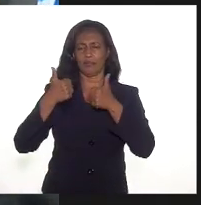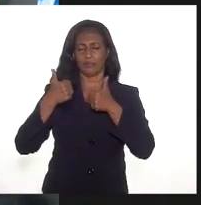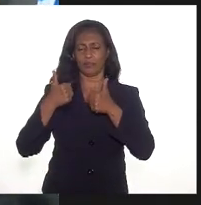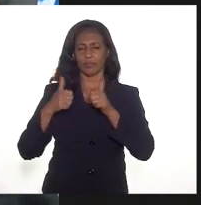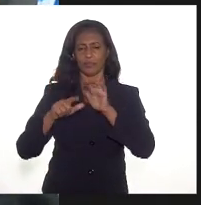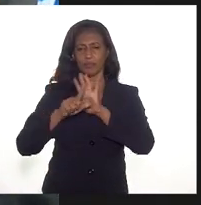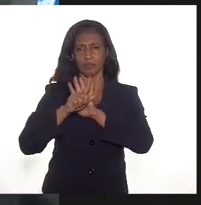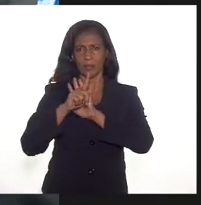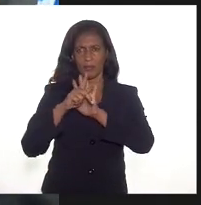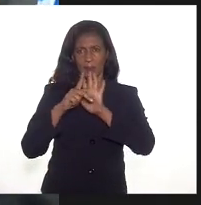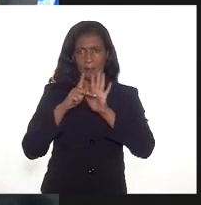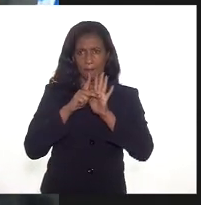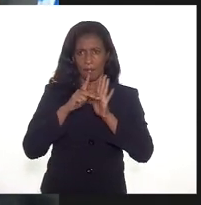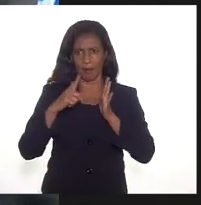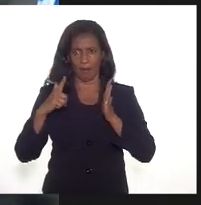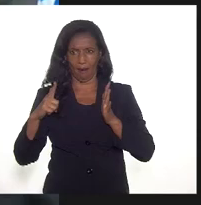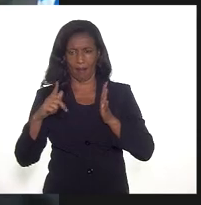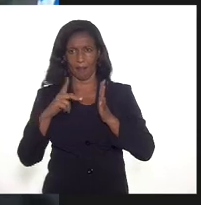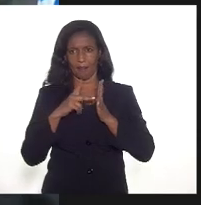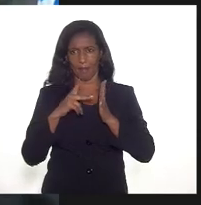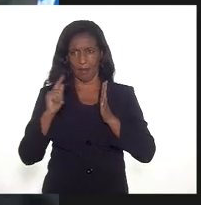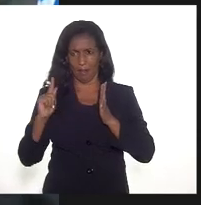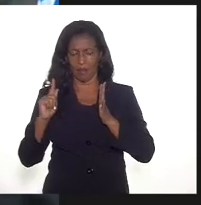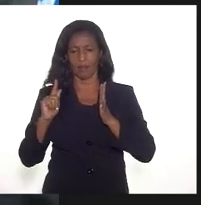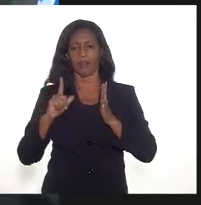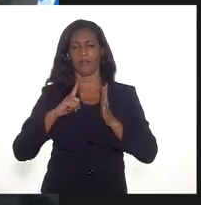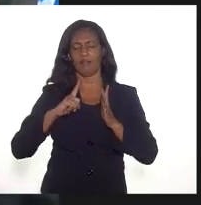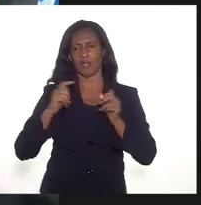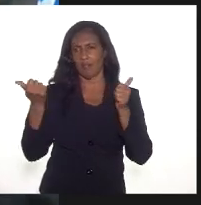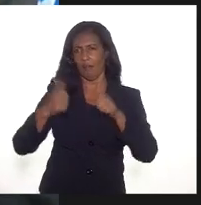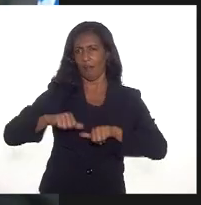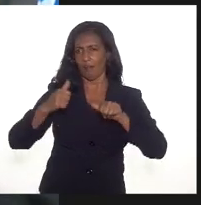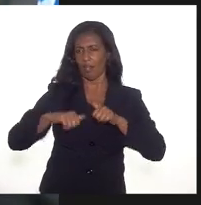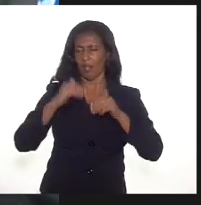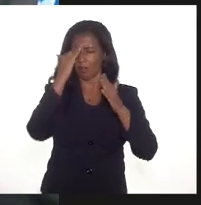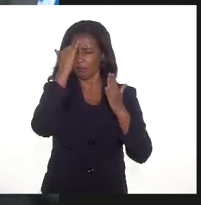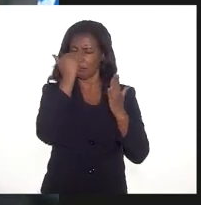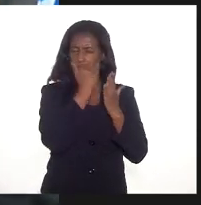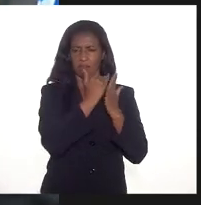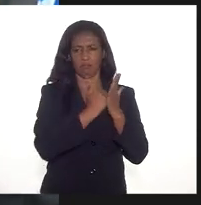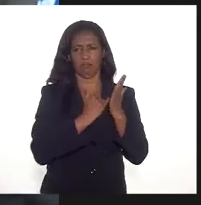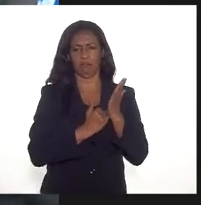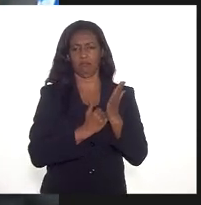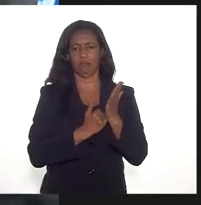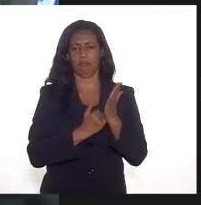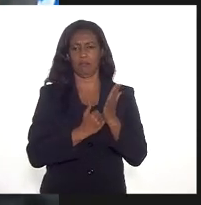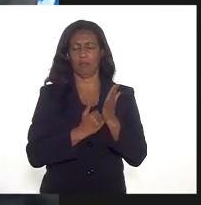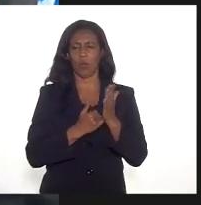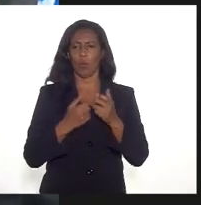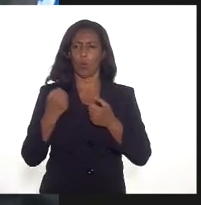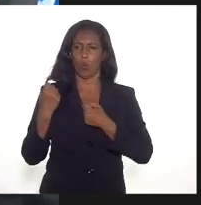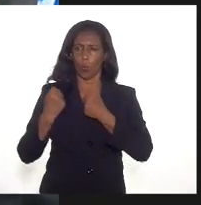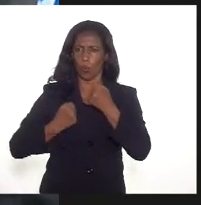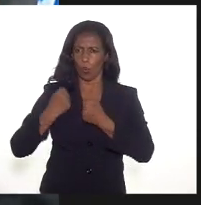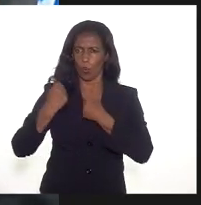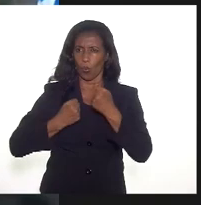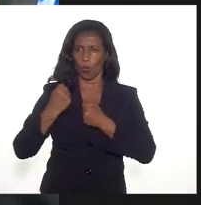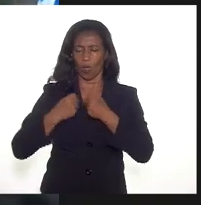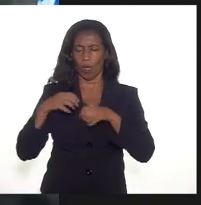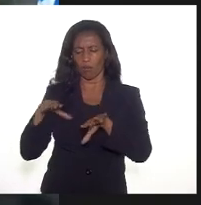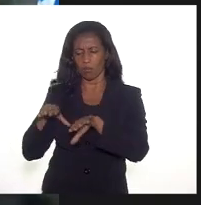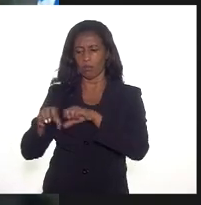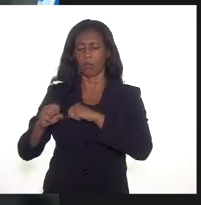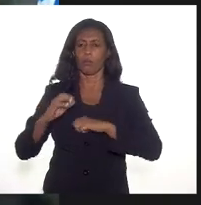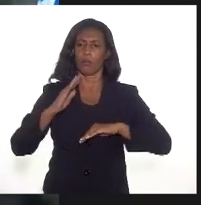PL recebeu emendas. Sei que serão avaliadas com todo respeito. A patrulha será formada por